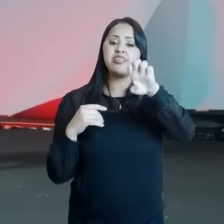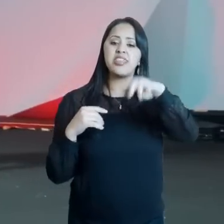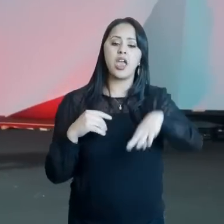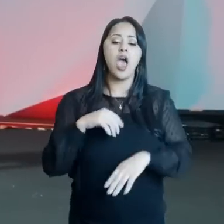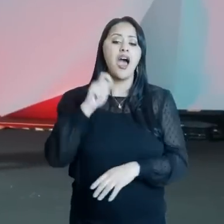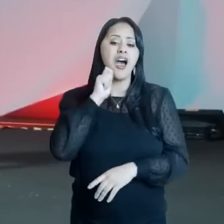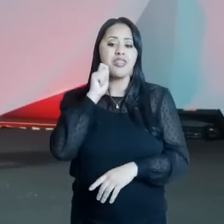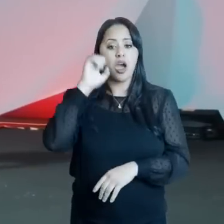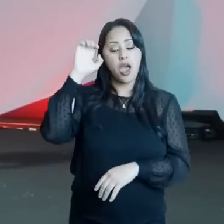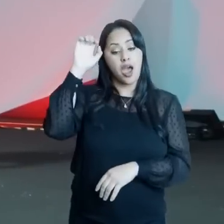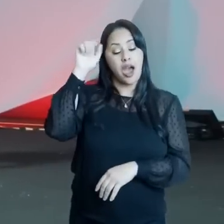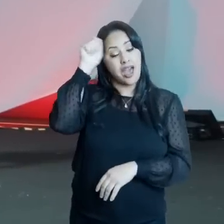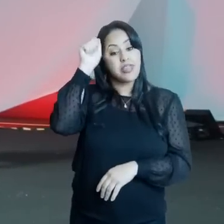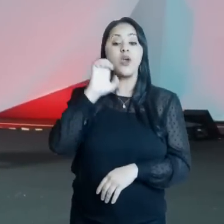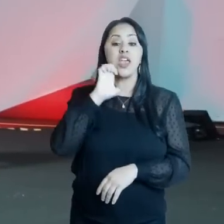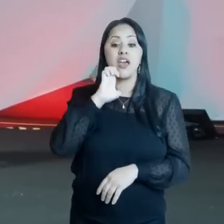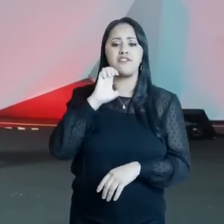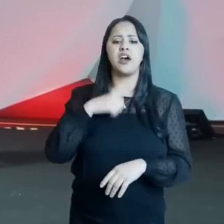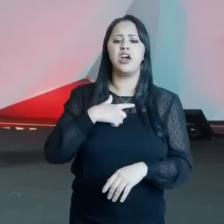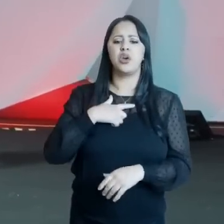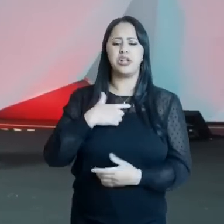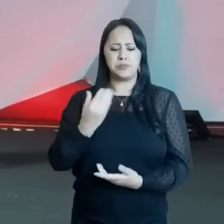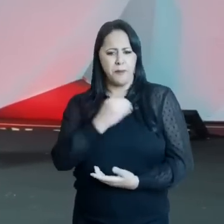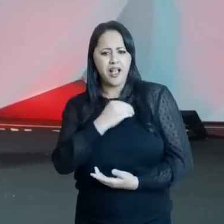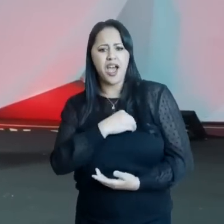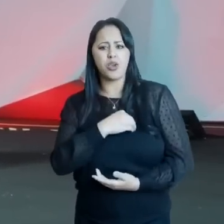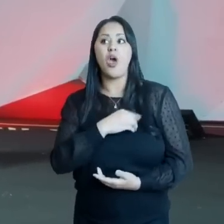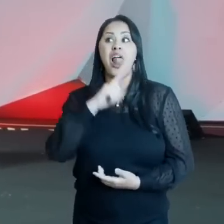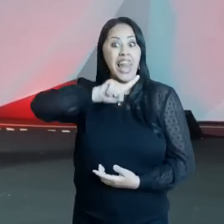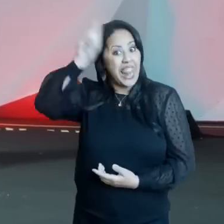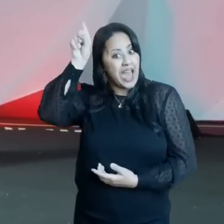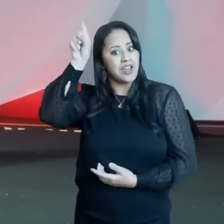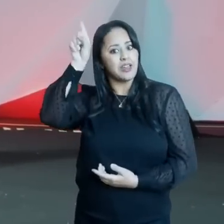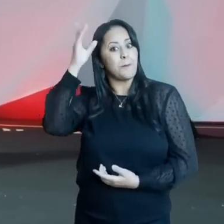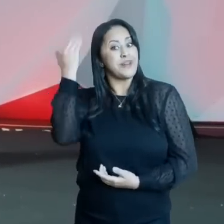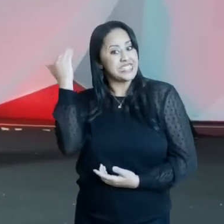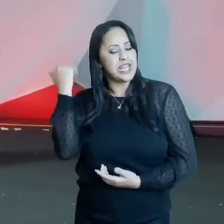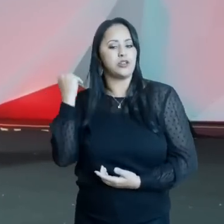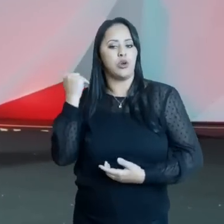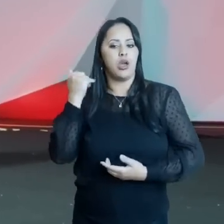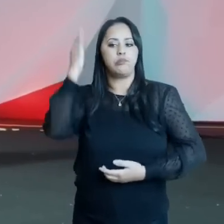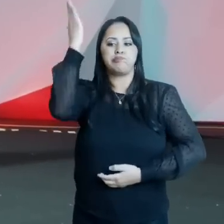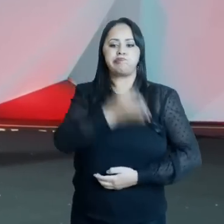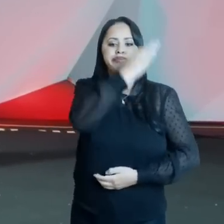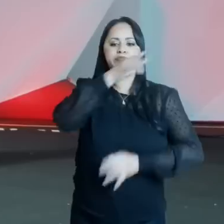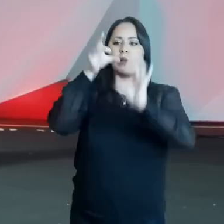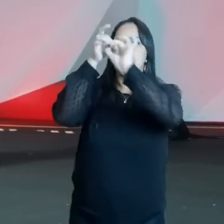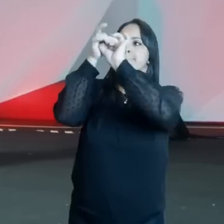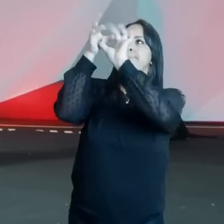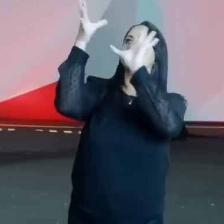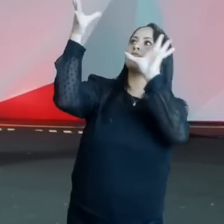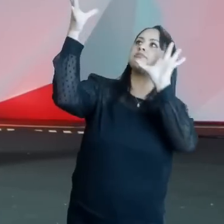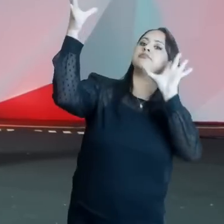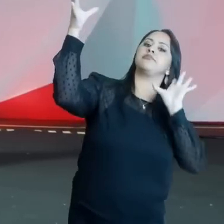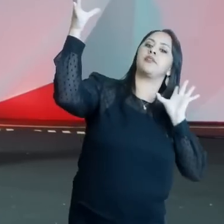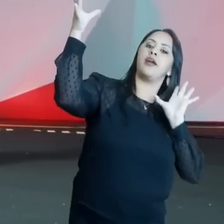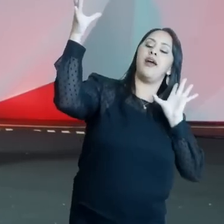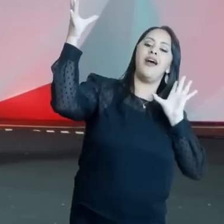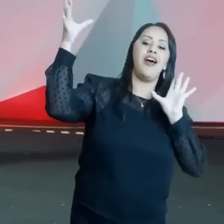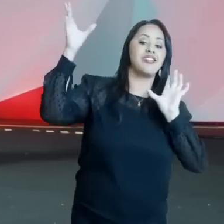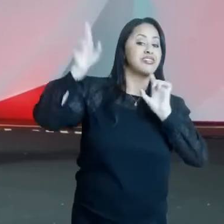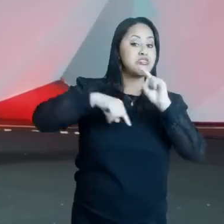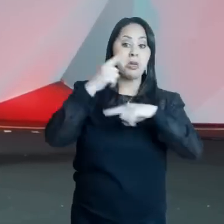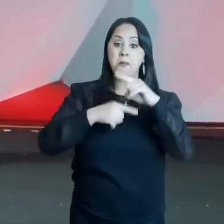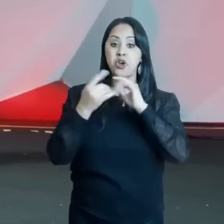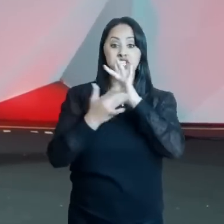daí, nós fomos desligados e afastados de Deus. Deus afastou, fechou o acesso a Deus, não era possível mais chegar a Deus. Aqueles que chegavam próximo